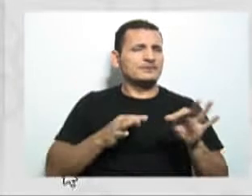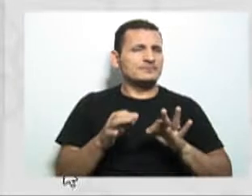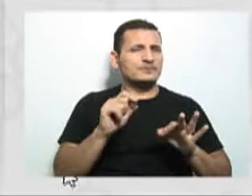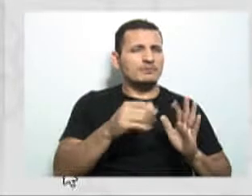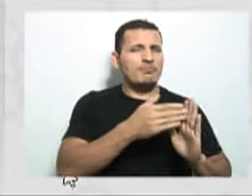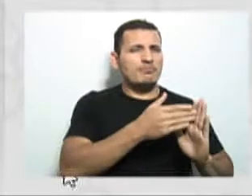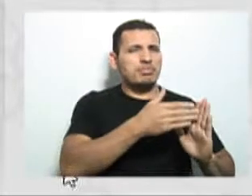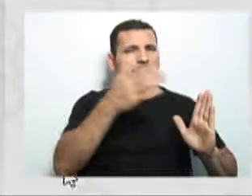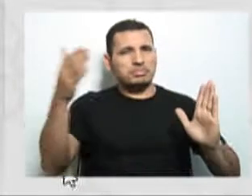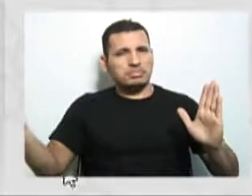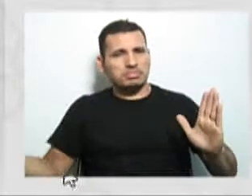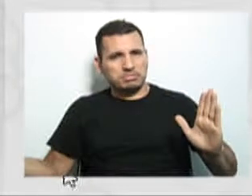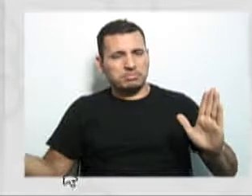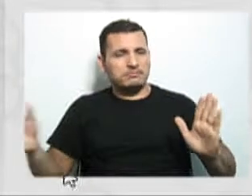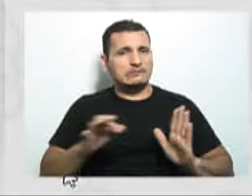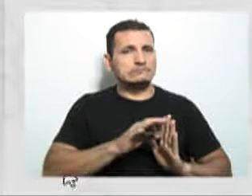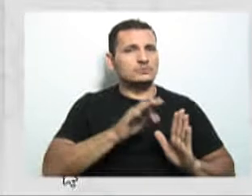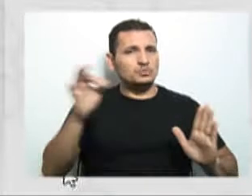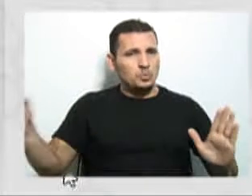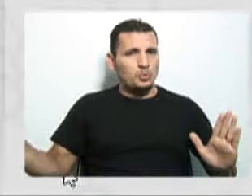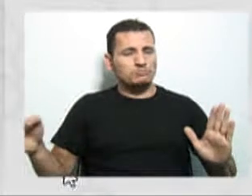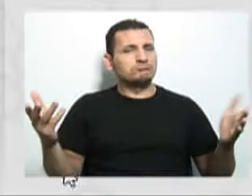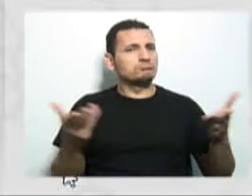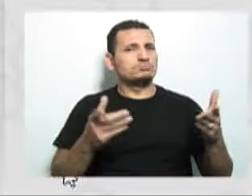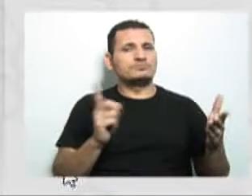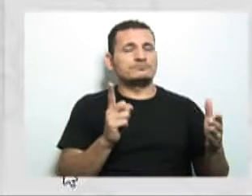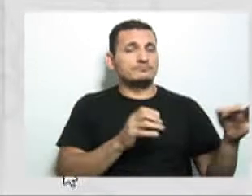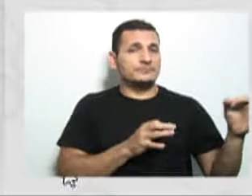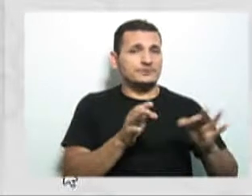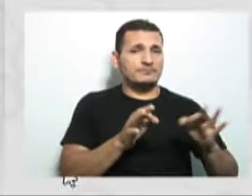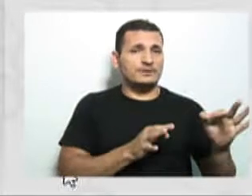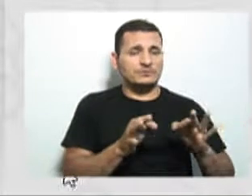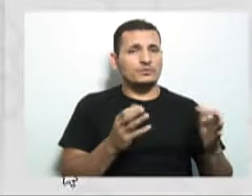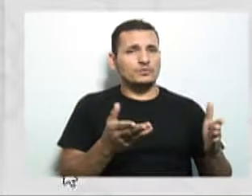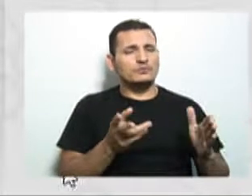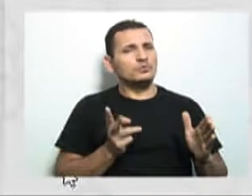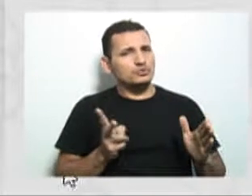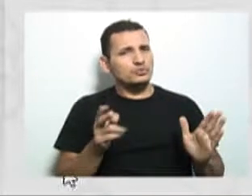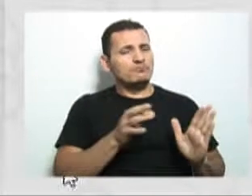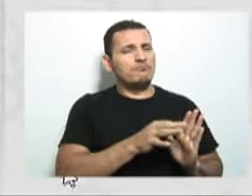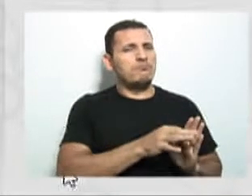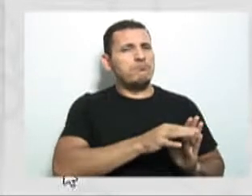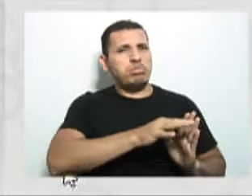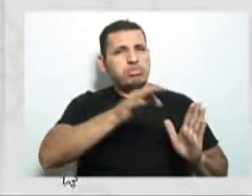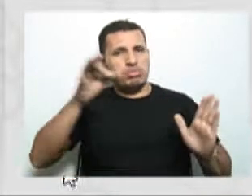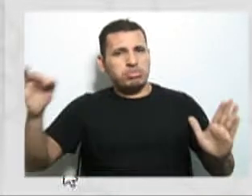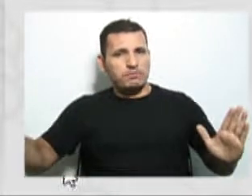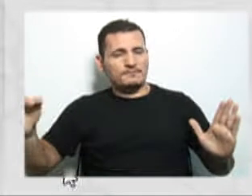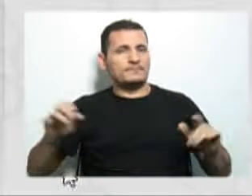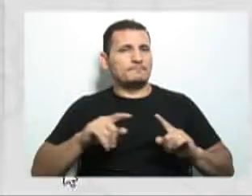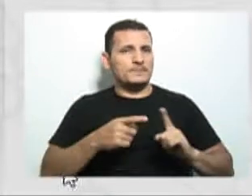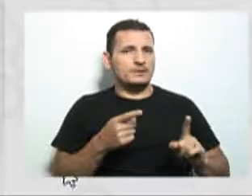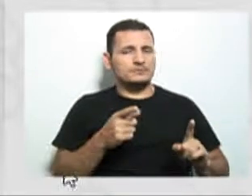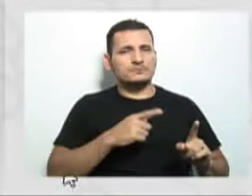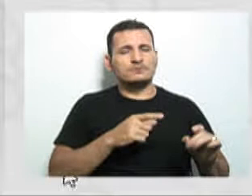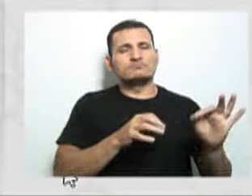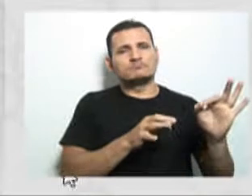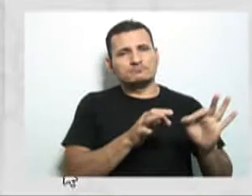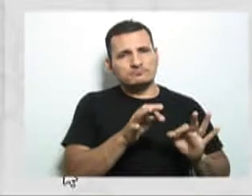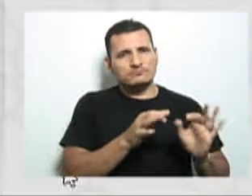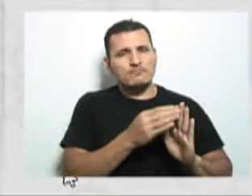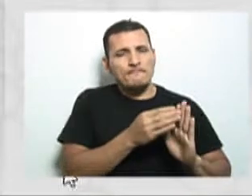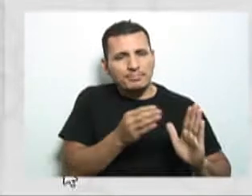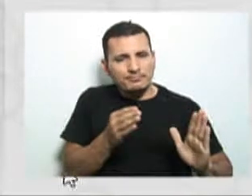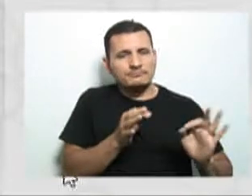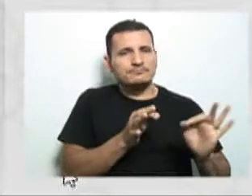prazo, né? Bem distante. Hoje não. Hoje o planejamento, ele ainda continua a longo prazo, mas trabalhando os planejamentos a